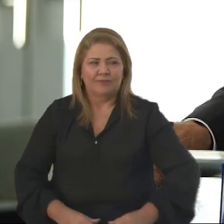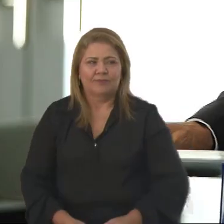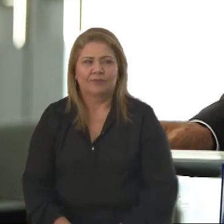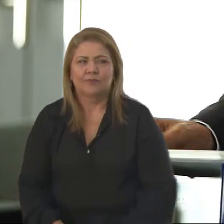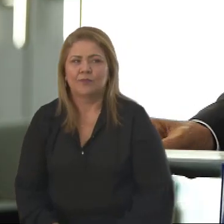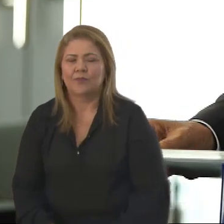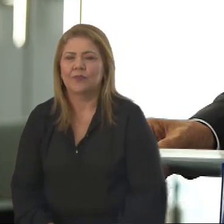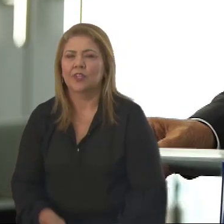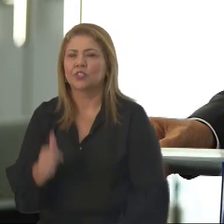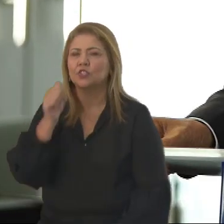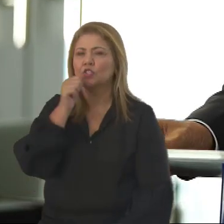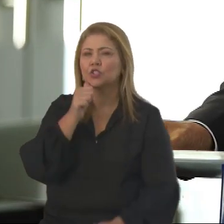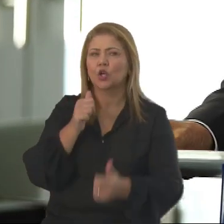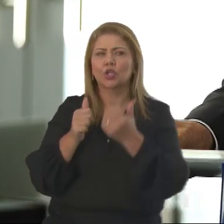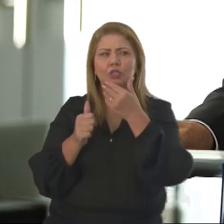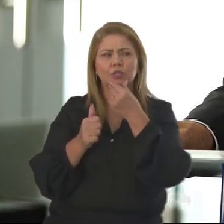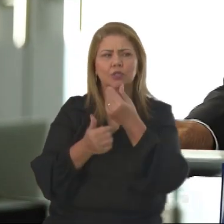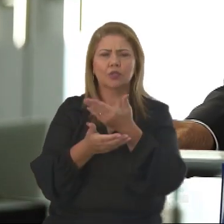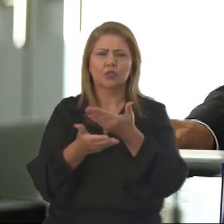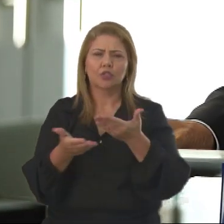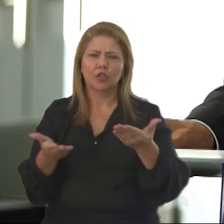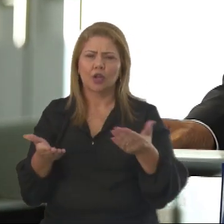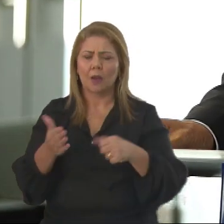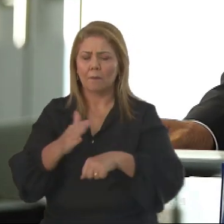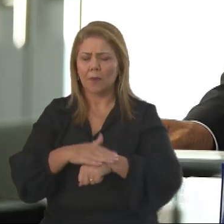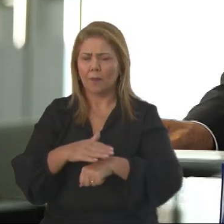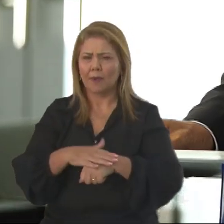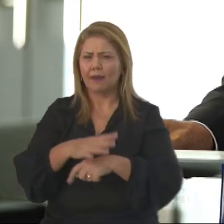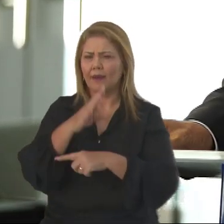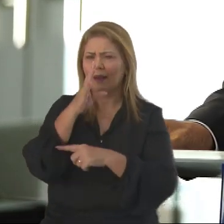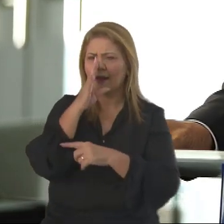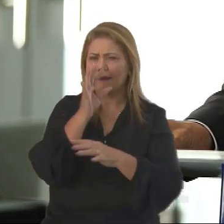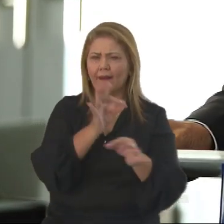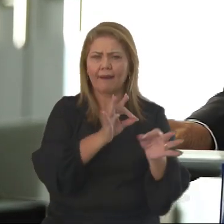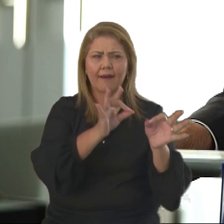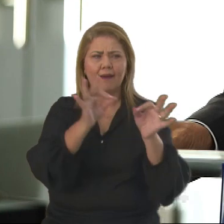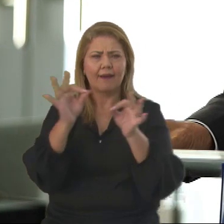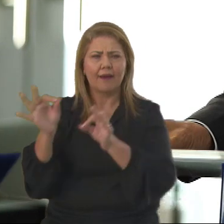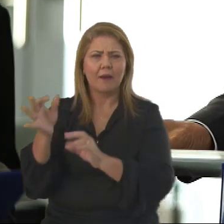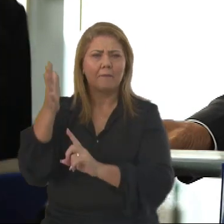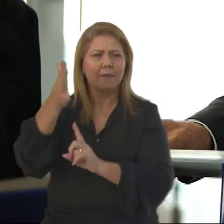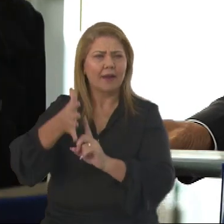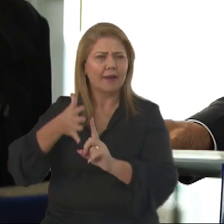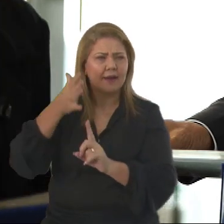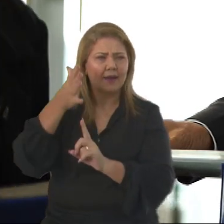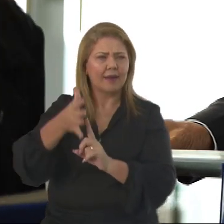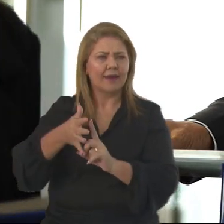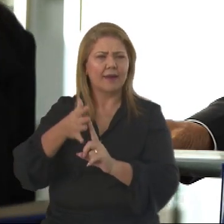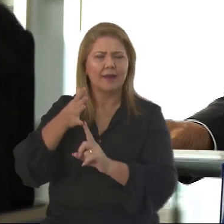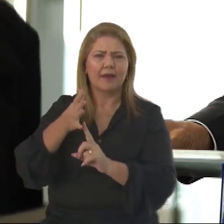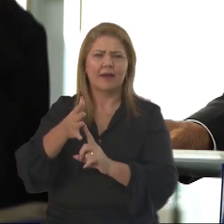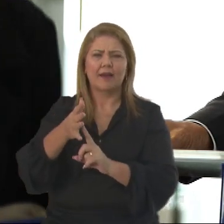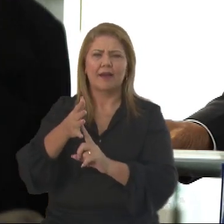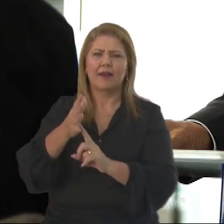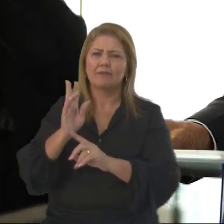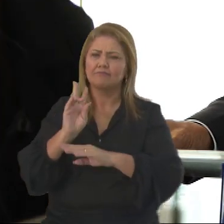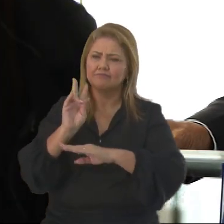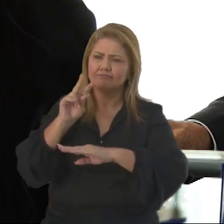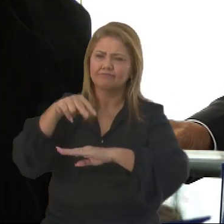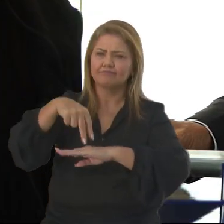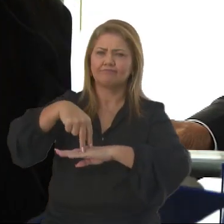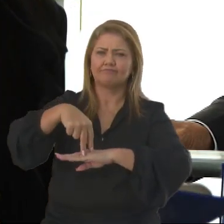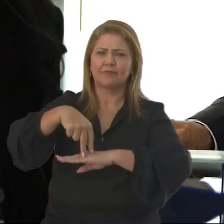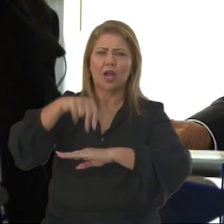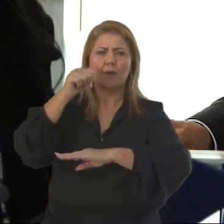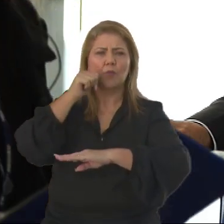Senhoras e senhores, neste momento, assistiremos à palestra A Vez e a Voz da Mulher, a Arte